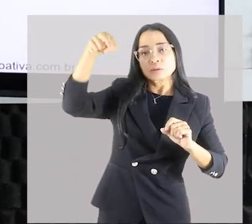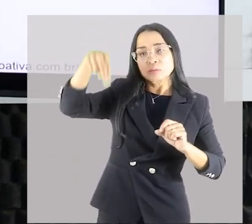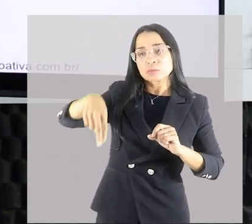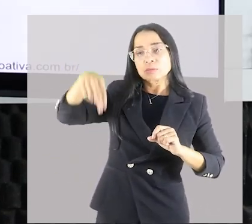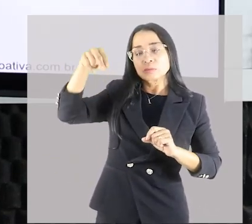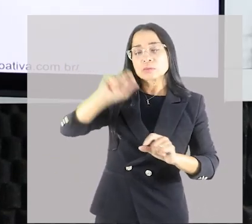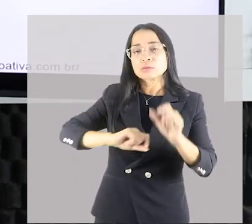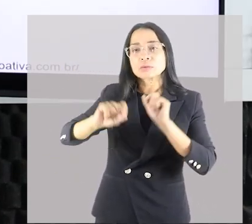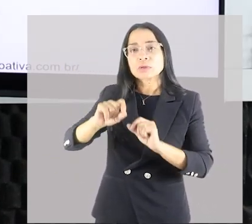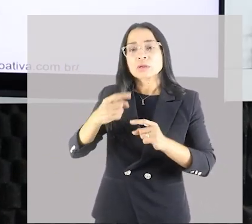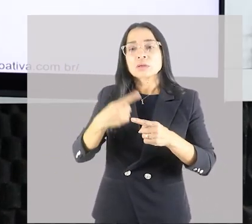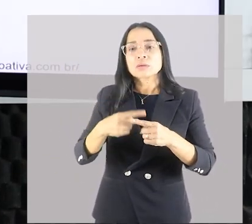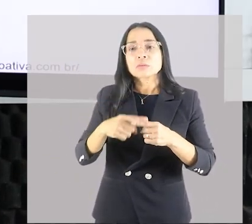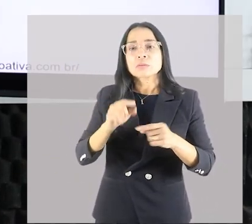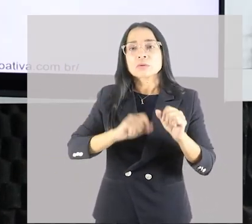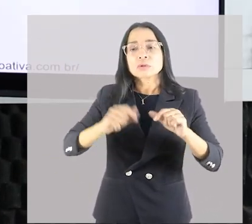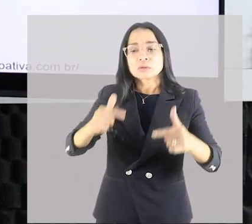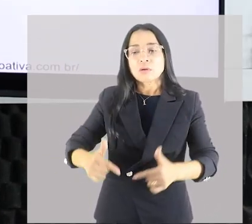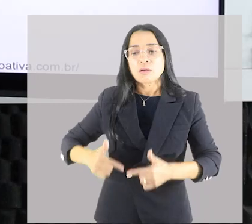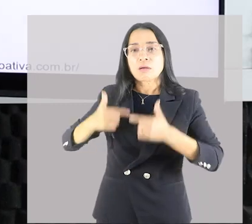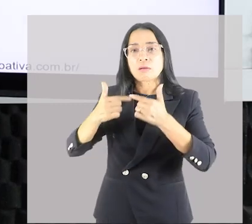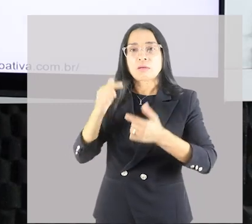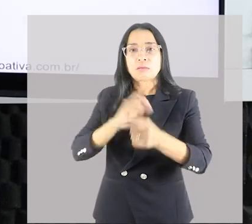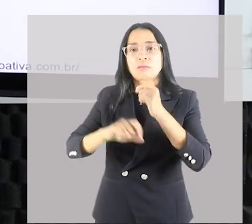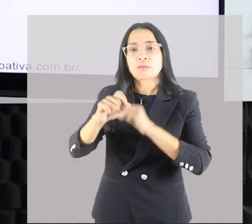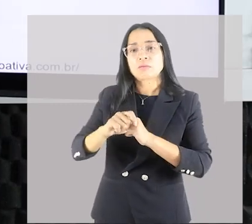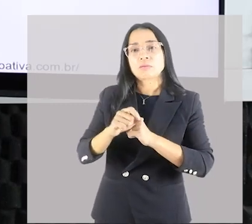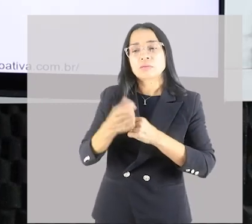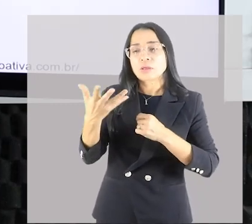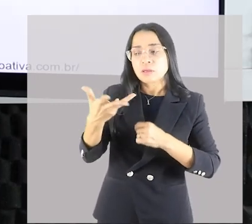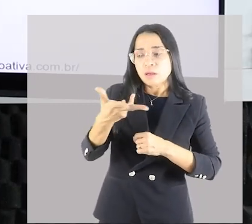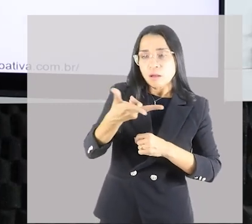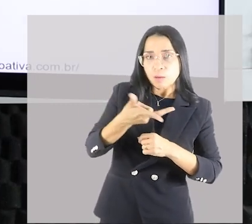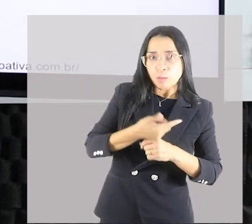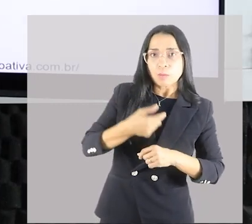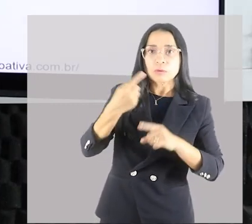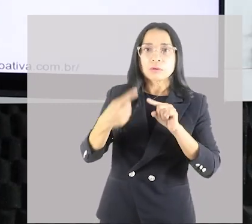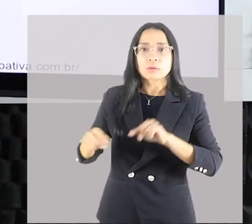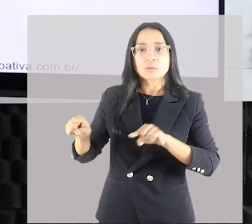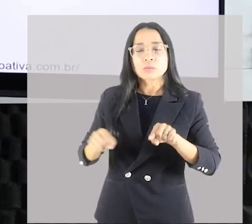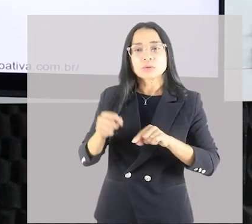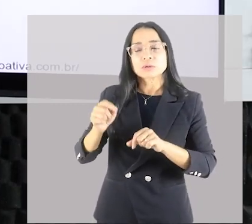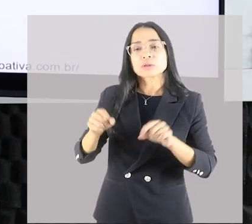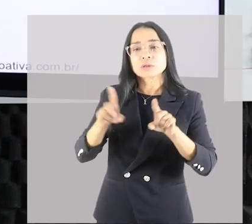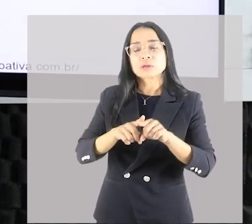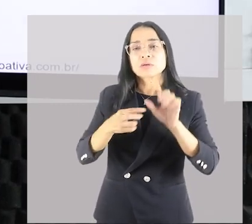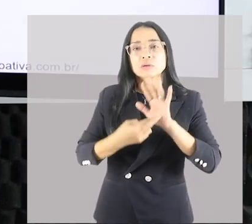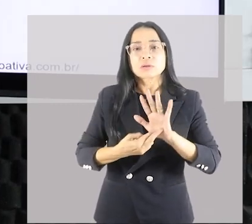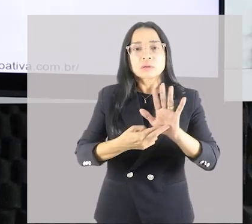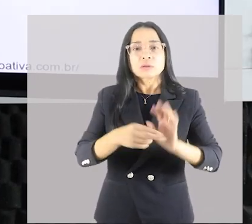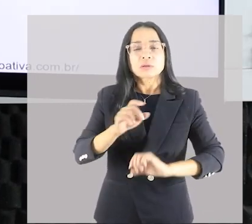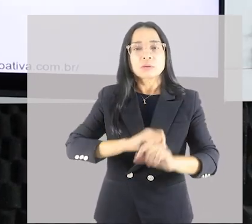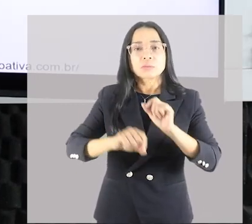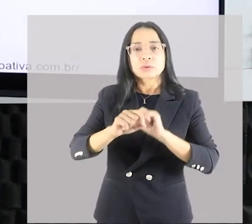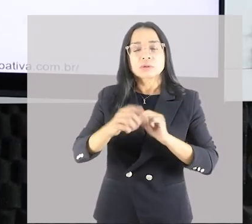à sua luta e à sua qualidade musical que tanto